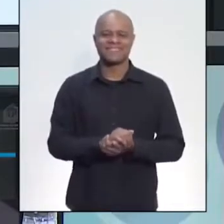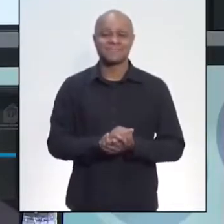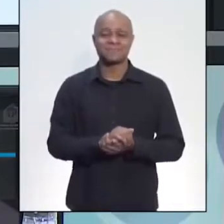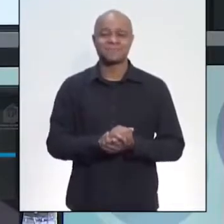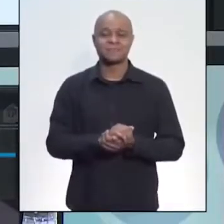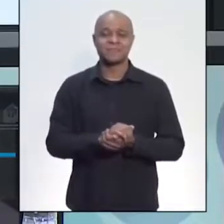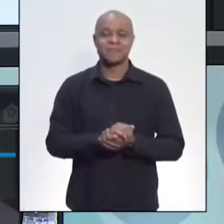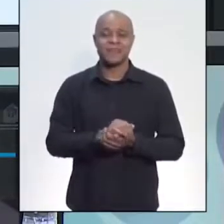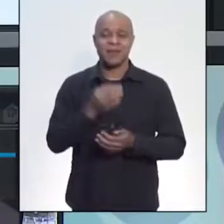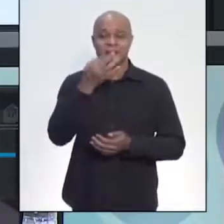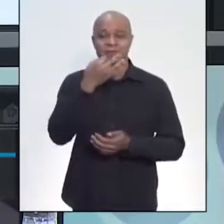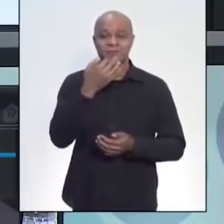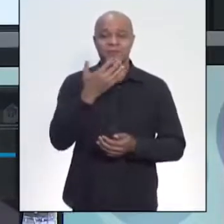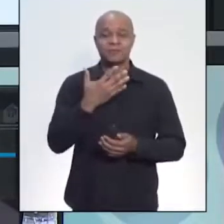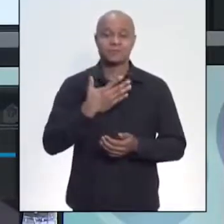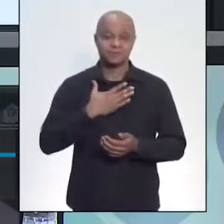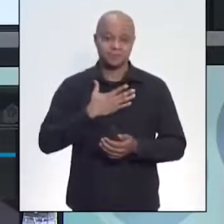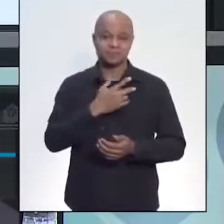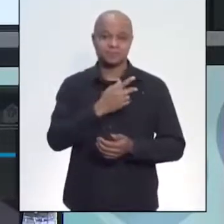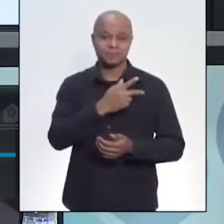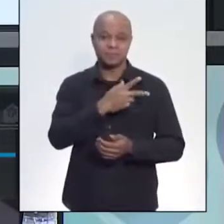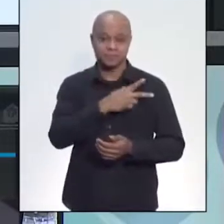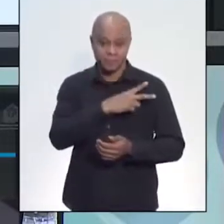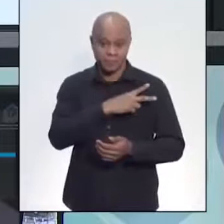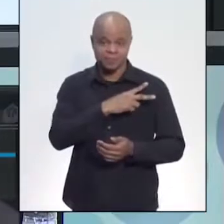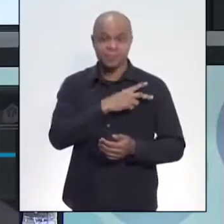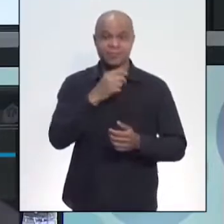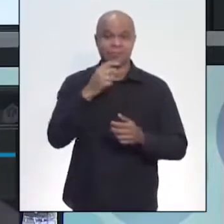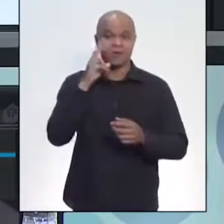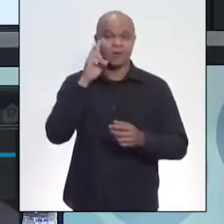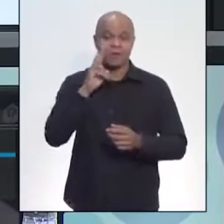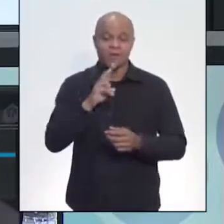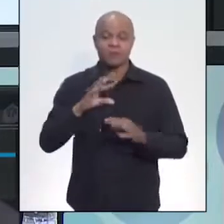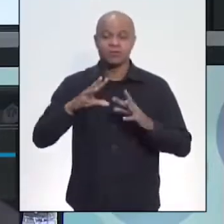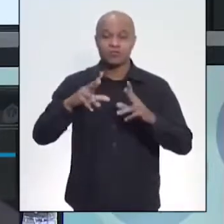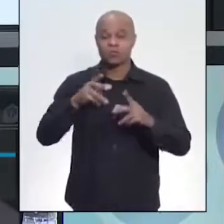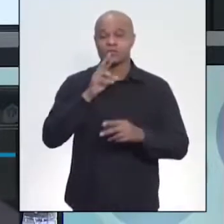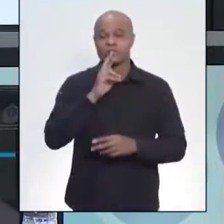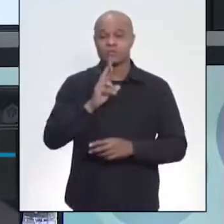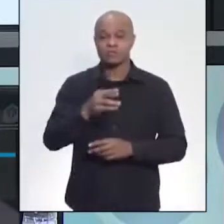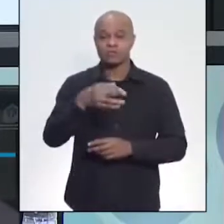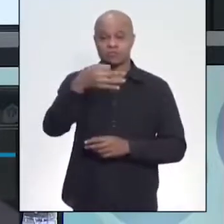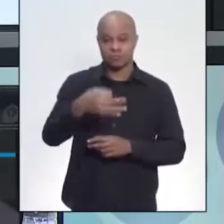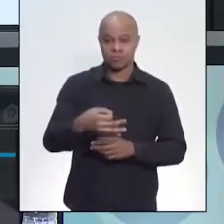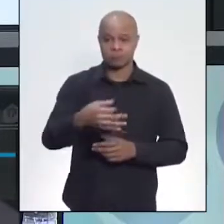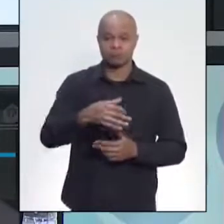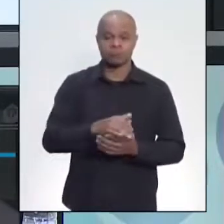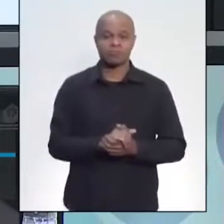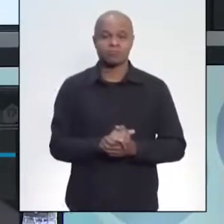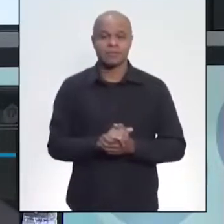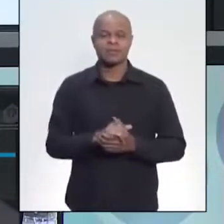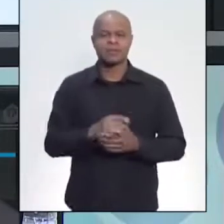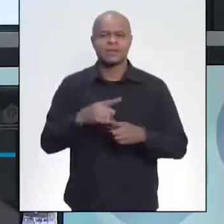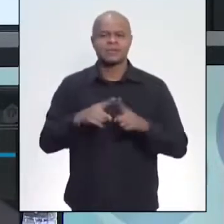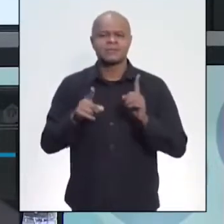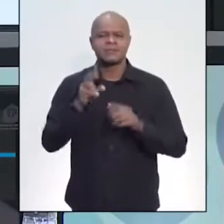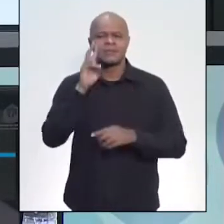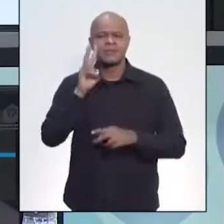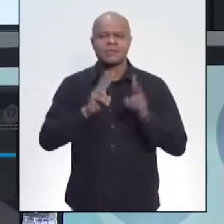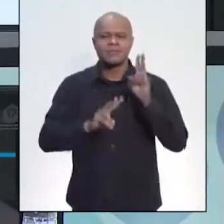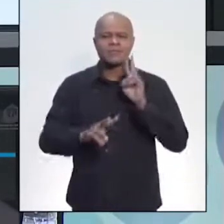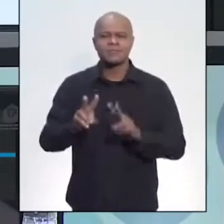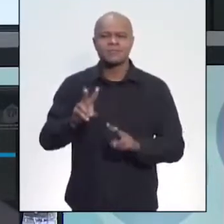que você acha com a sua opinião então todas as respostas são consideradas corretas certo e eu vi que ótimas respostas